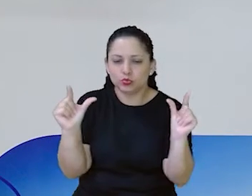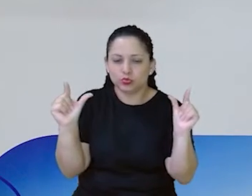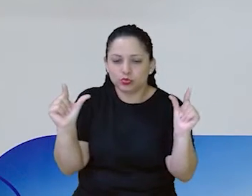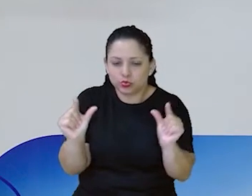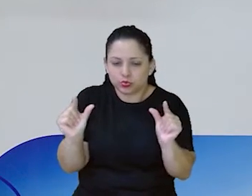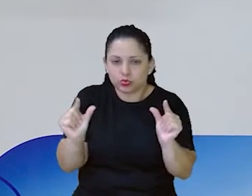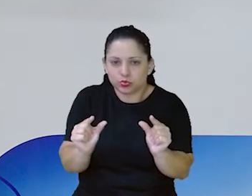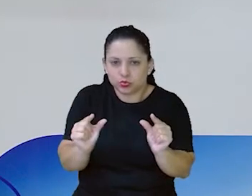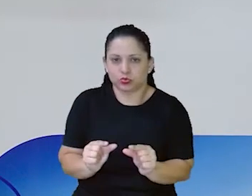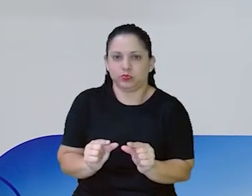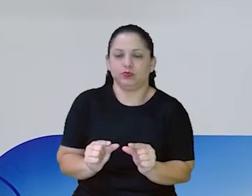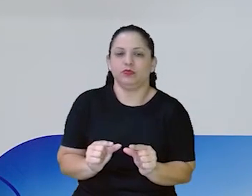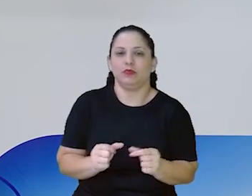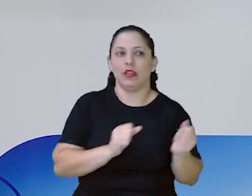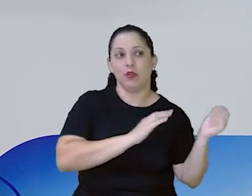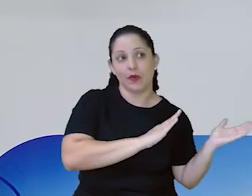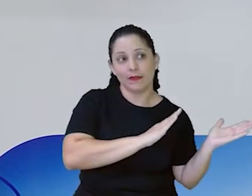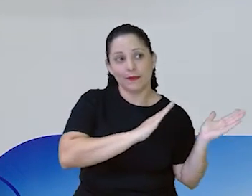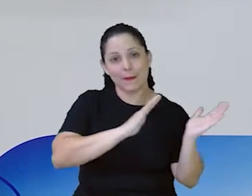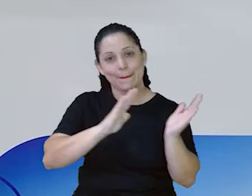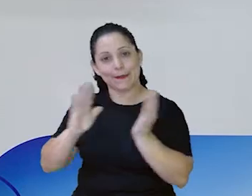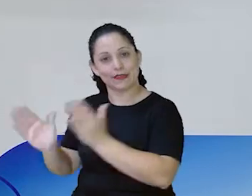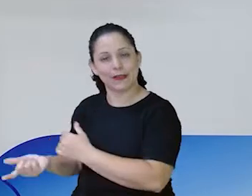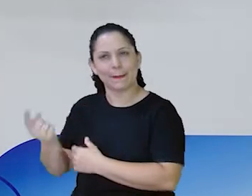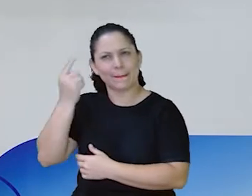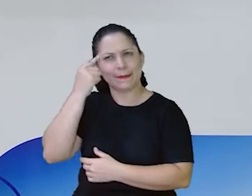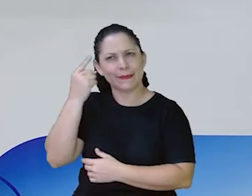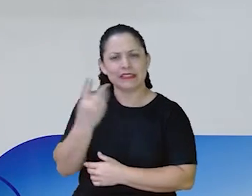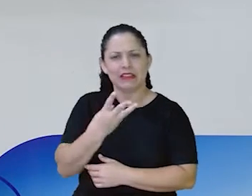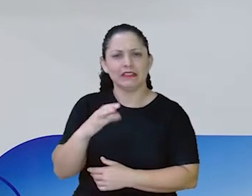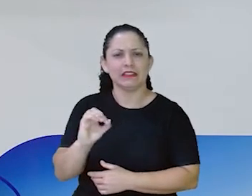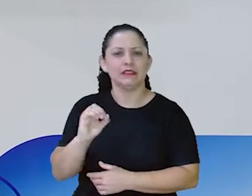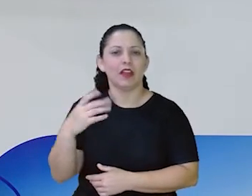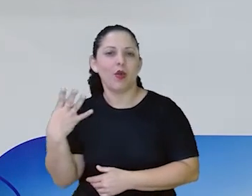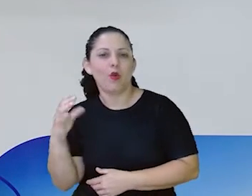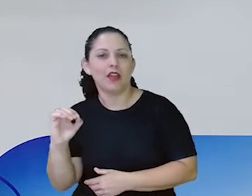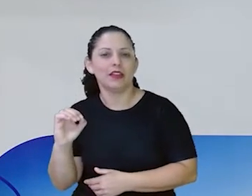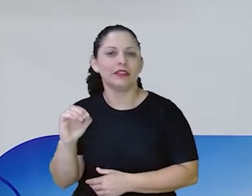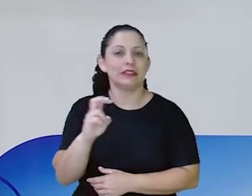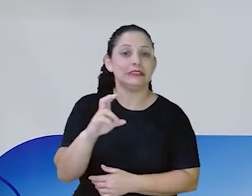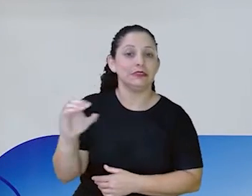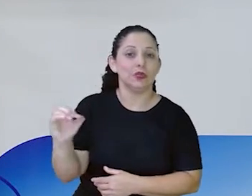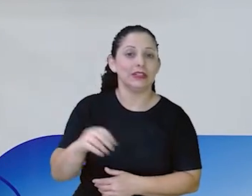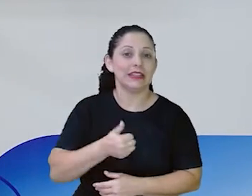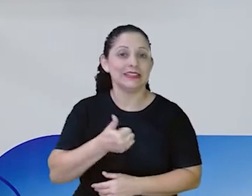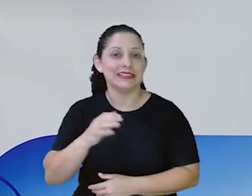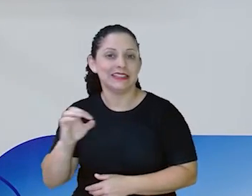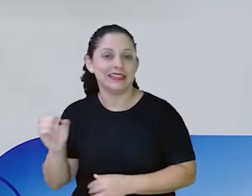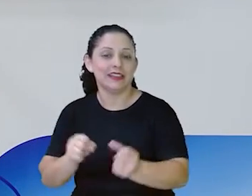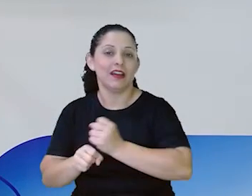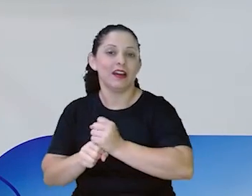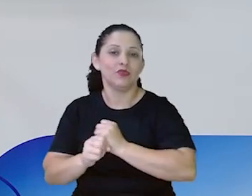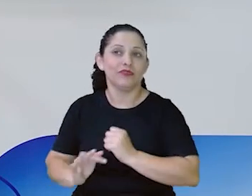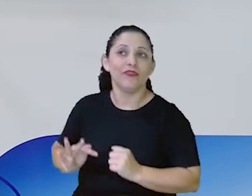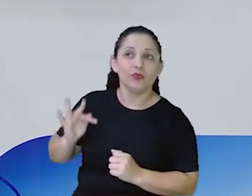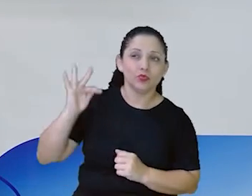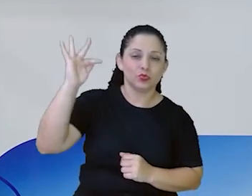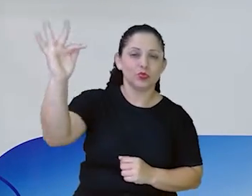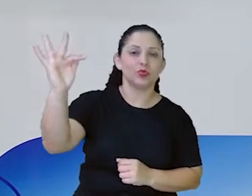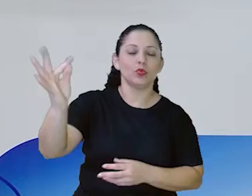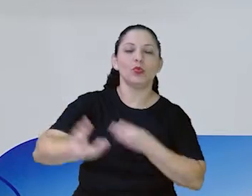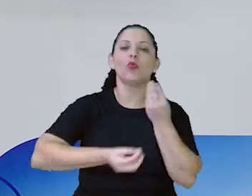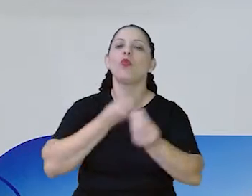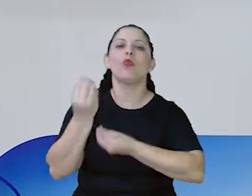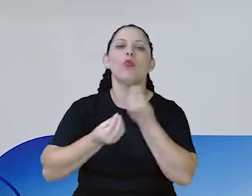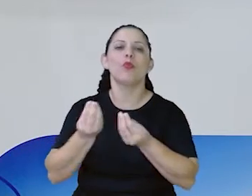passando e agora imagina você, daqui a 30, 40, 50, 100 anos, se a coisa continuar do jeito que está,